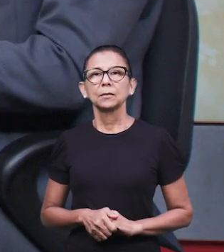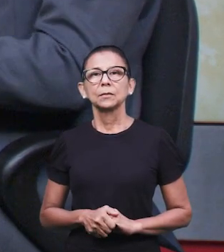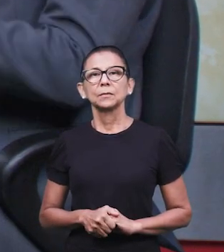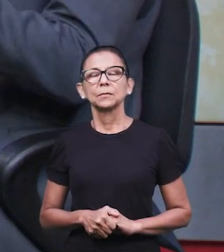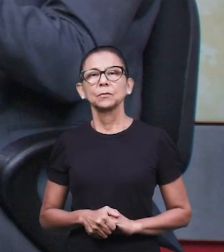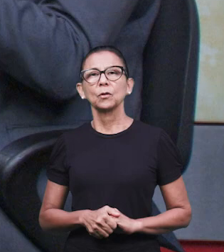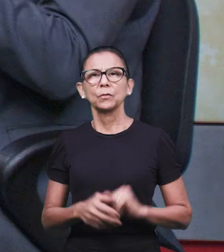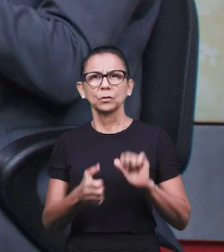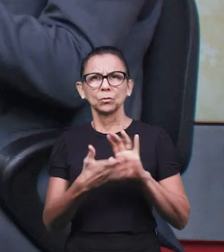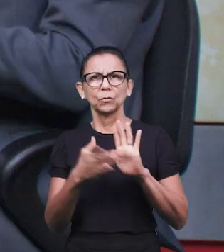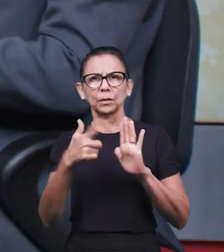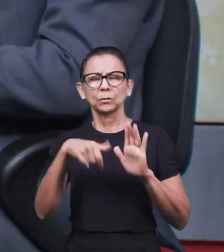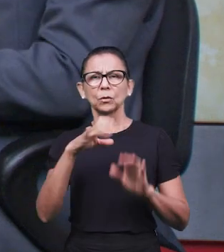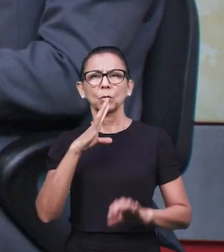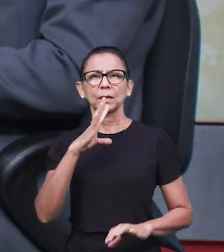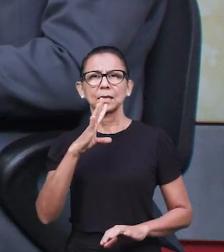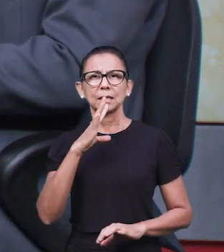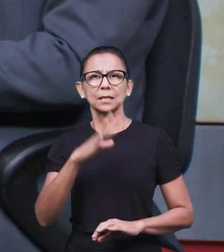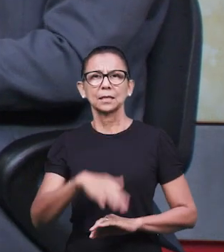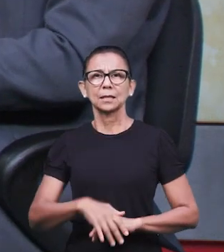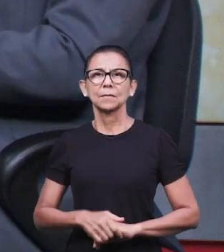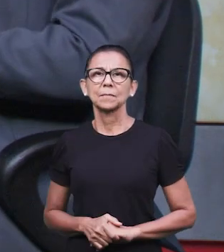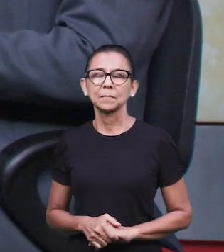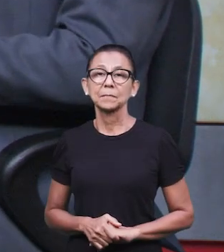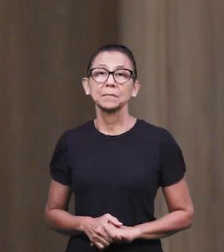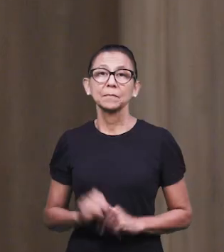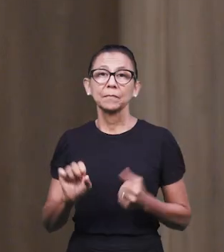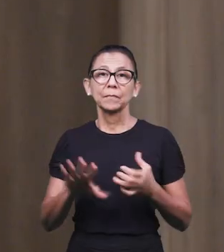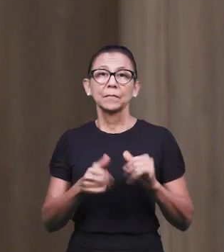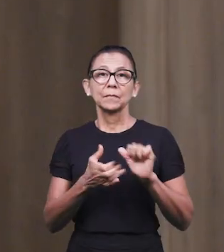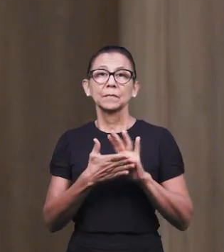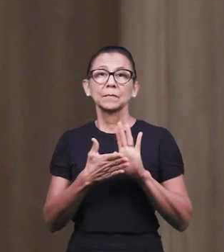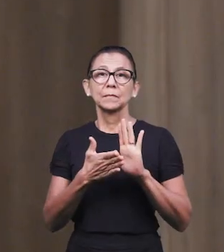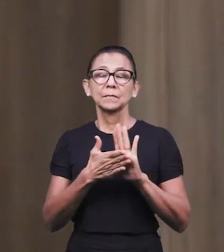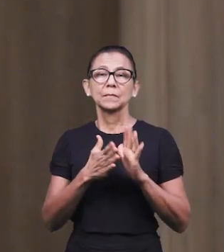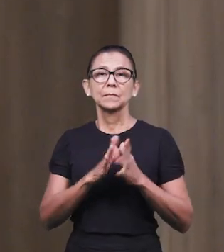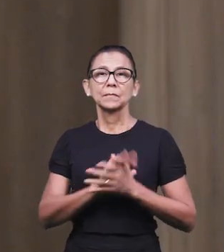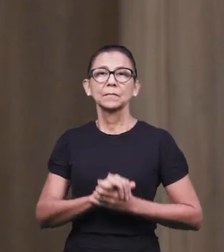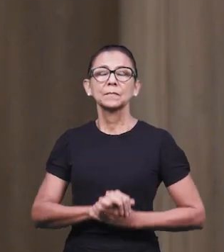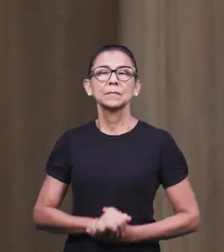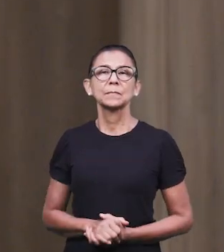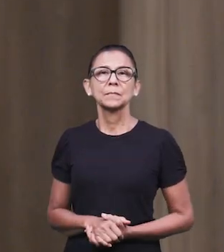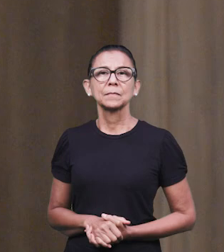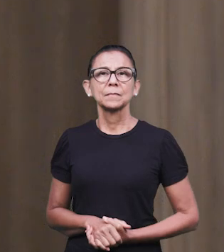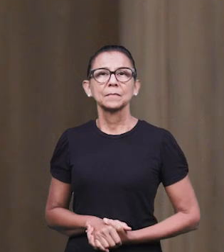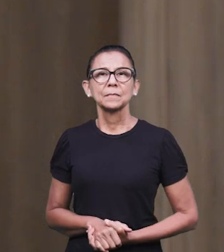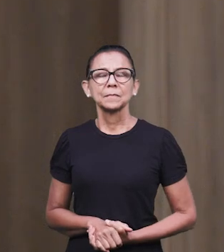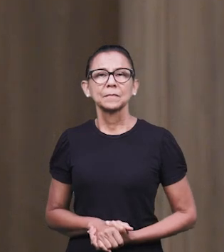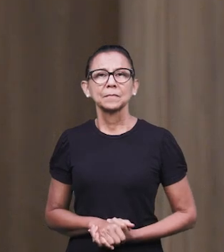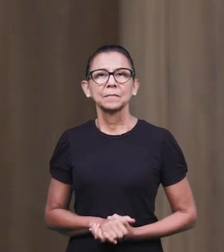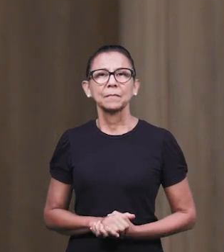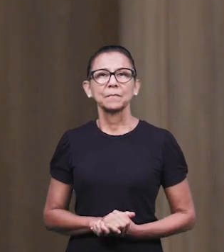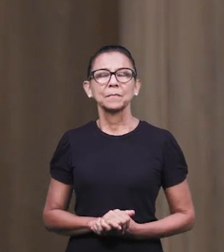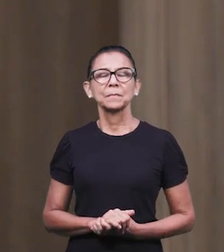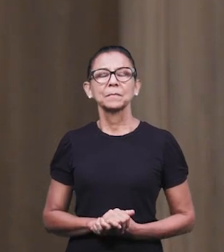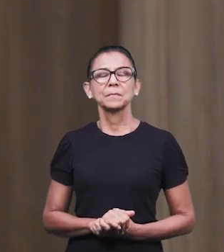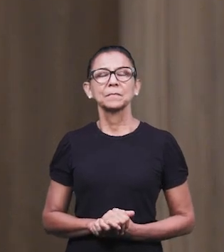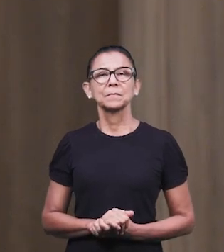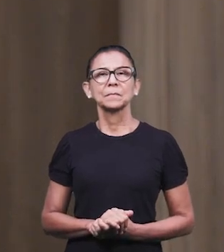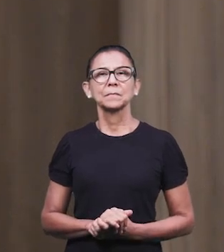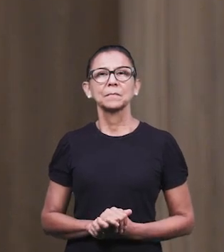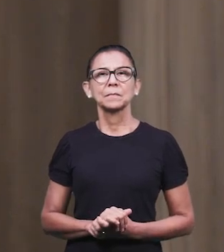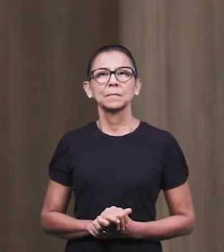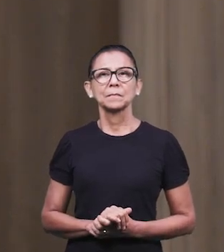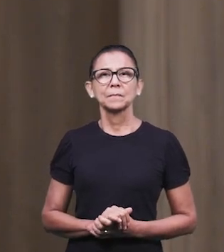falar, você está louvores mais conhecidos, que é mais fácil. Você não tem como cantar louvor Deus como o segundo louvor do culto. Ah, perfeito. Não tem